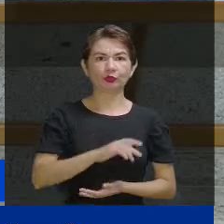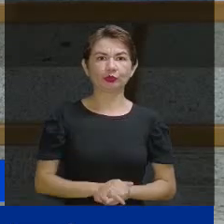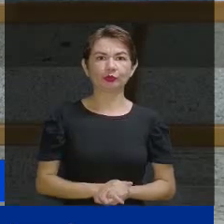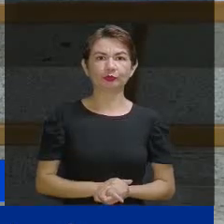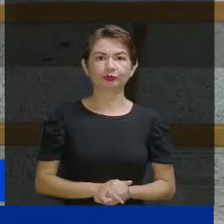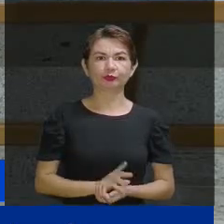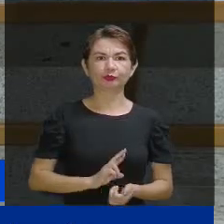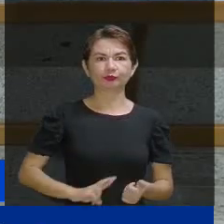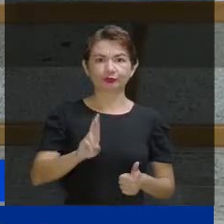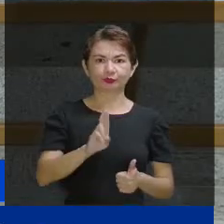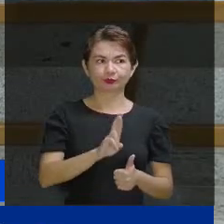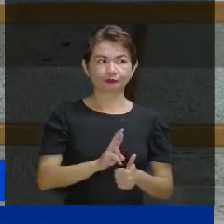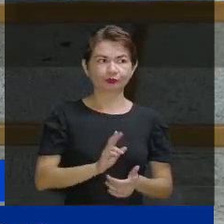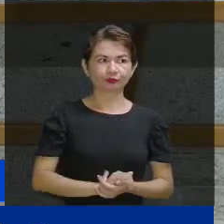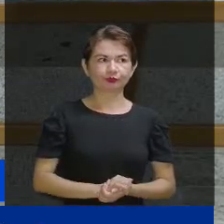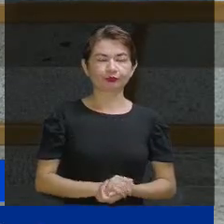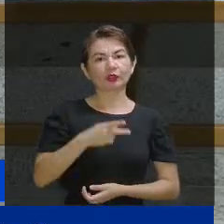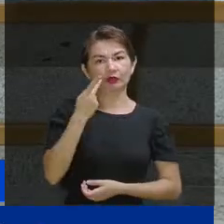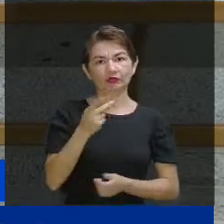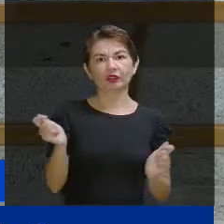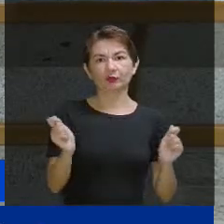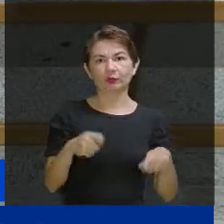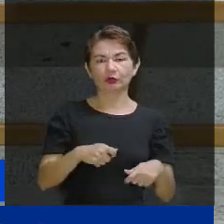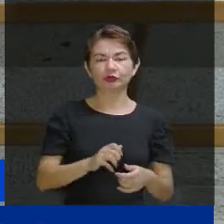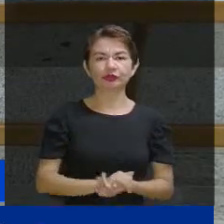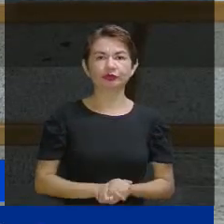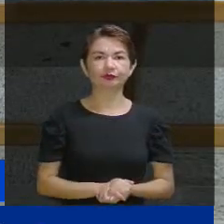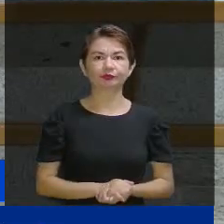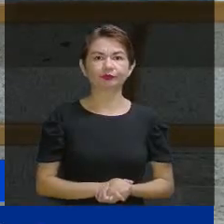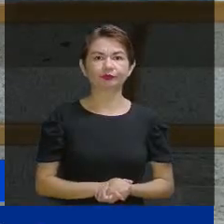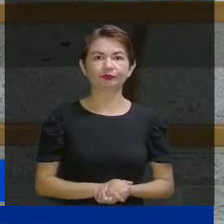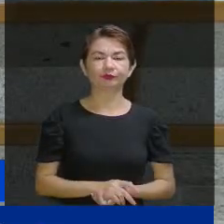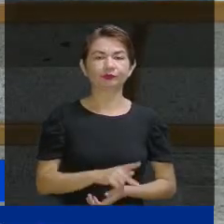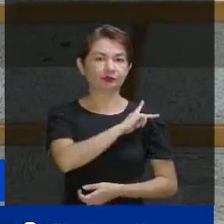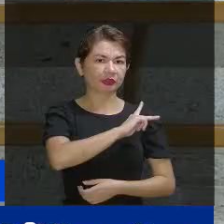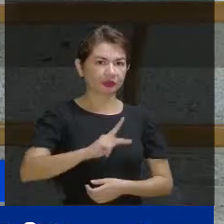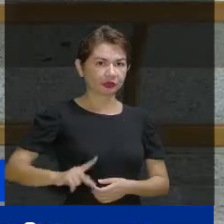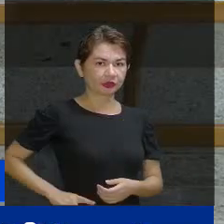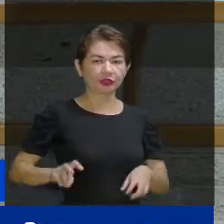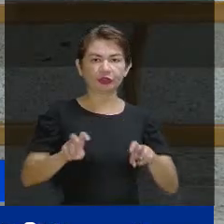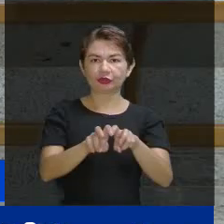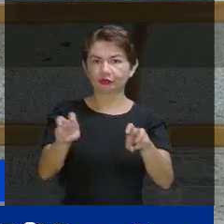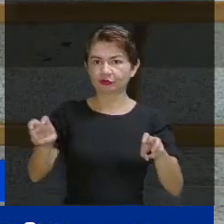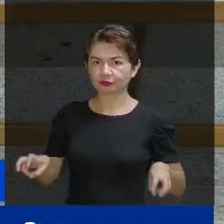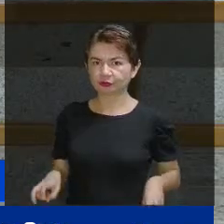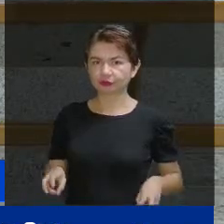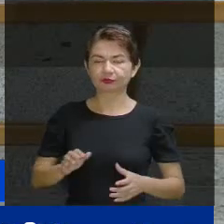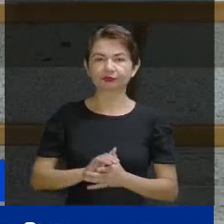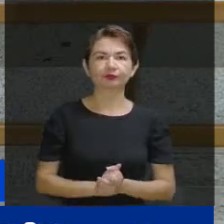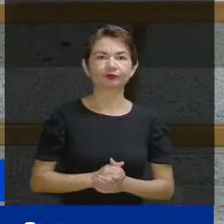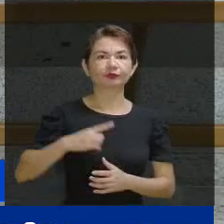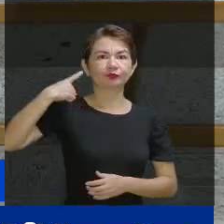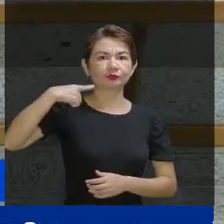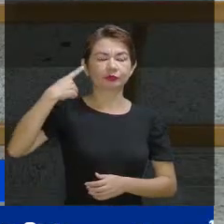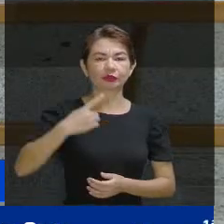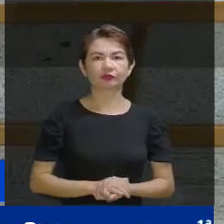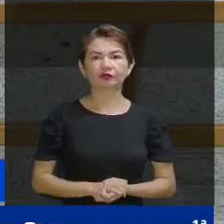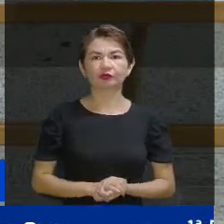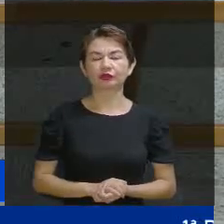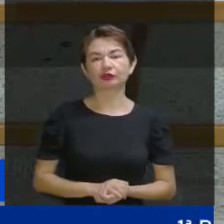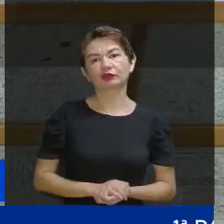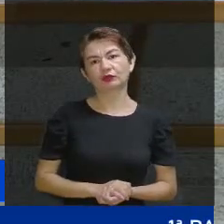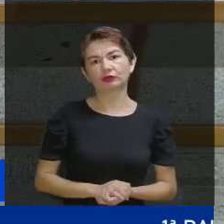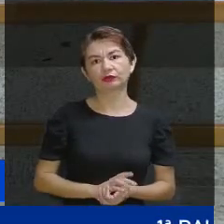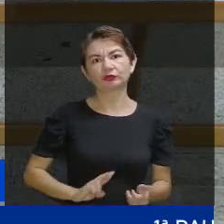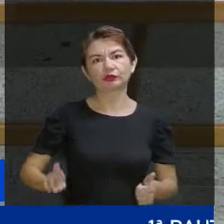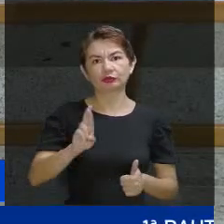a Procuradoria Regional para a sua manifestação. Excelentíssimo senhor presidente, excelentíssimos julgadores, nobres advogados, o Ministério Público